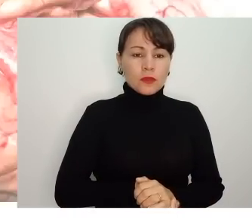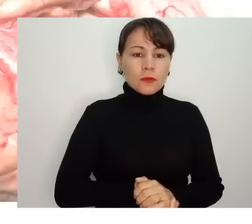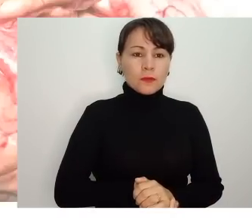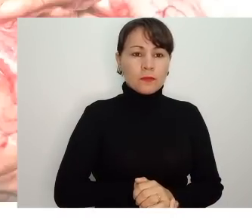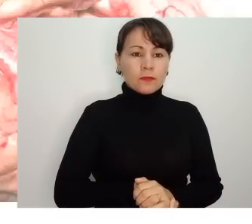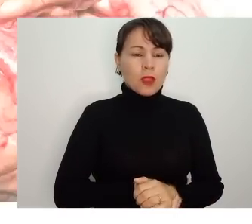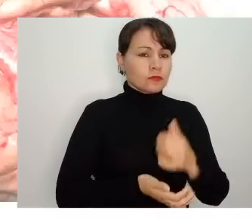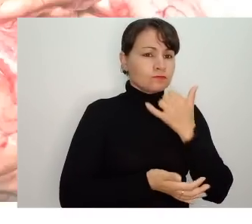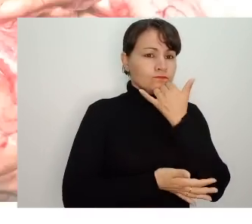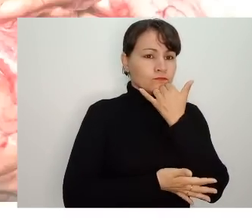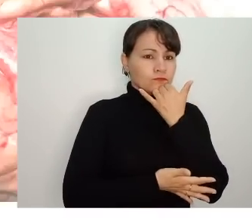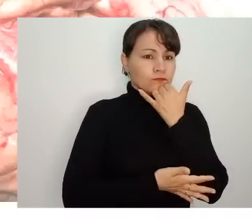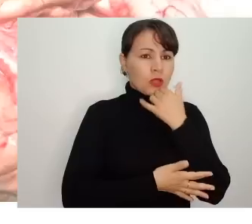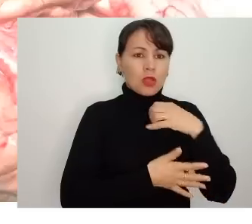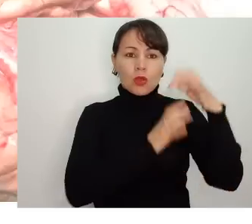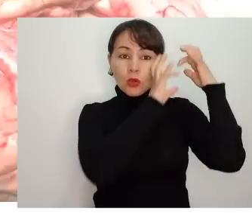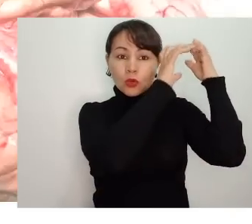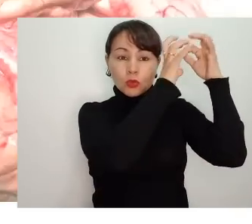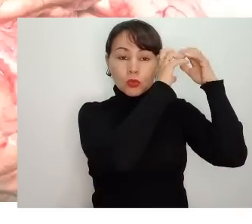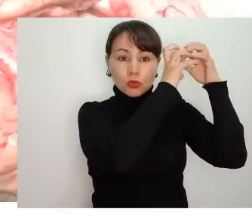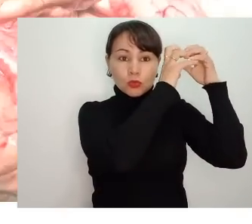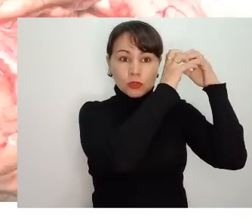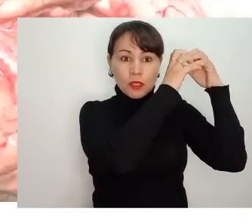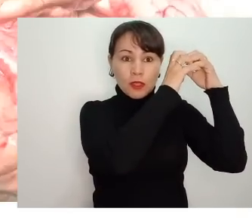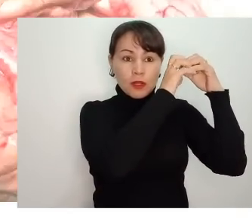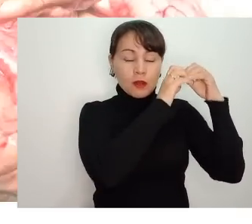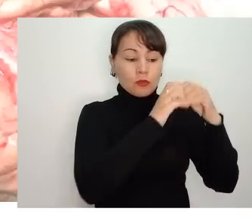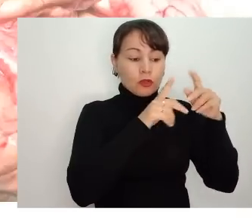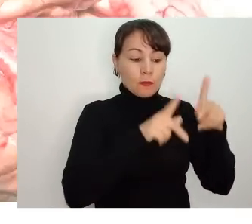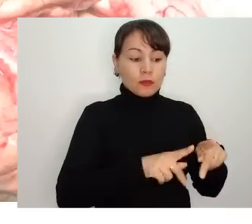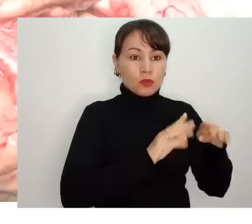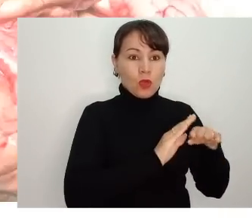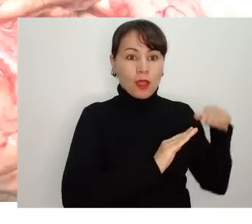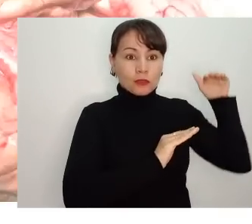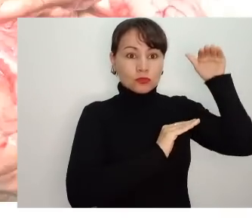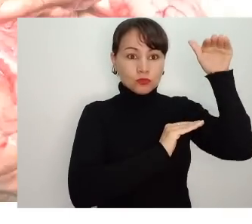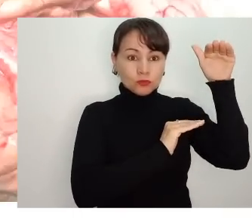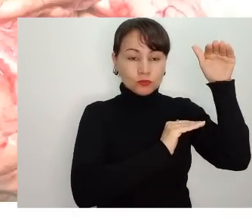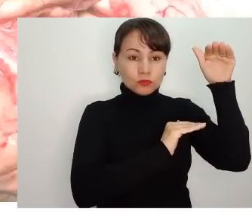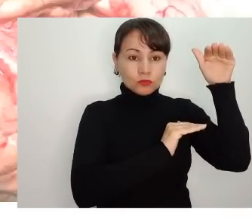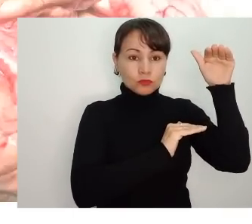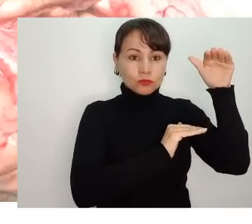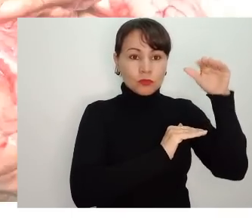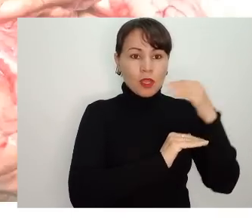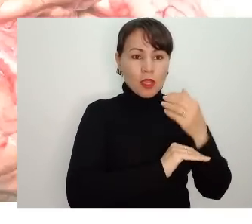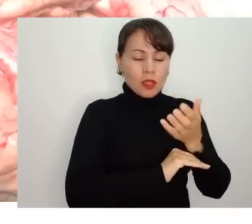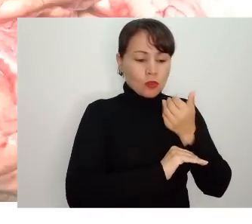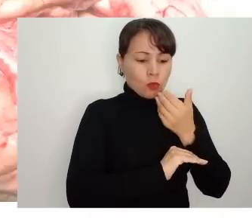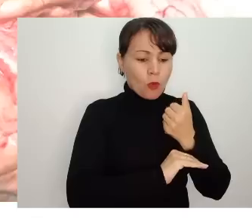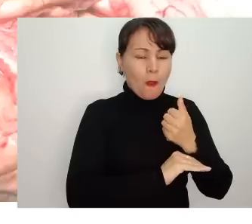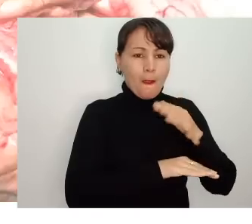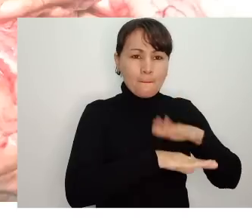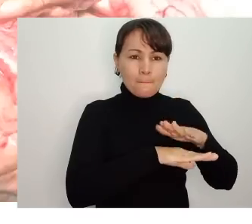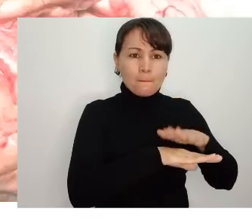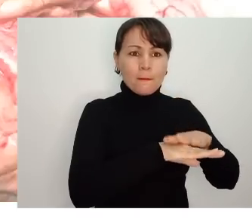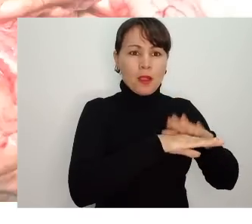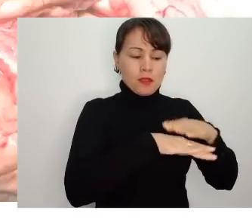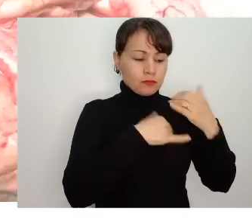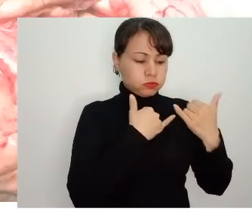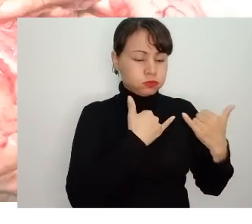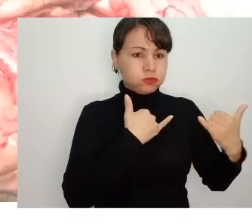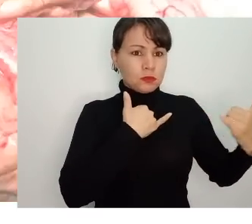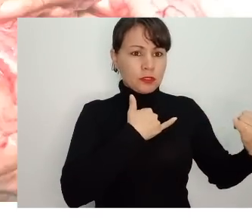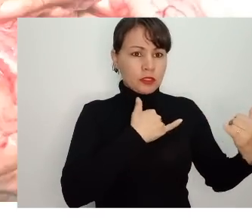eles consomem, o cérebro adulto, né, que consome uma quantidade desproporcional de